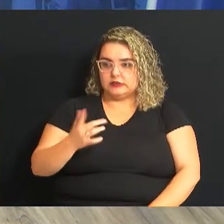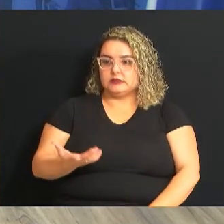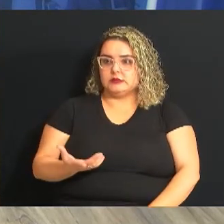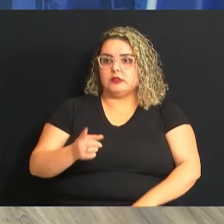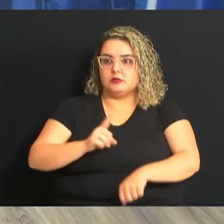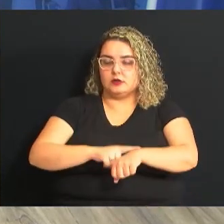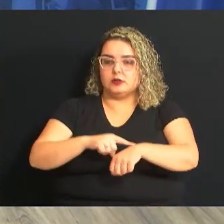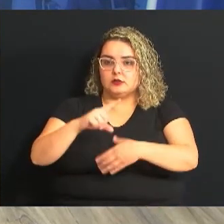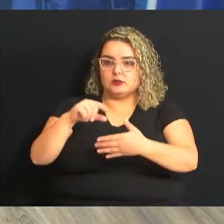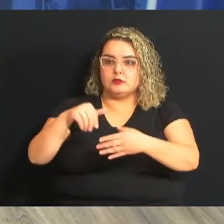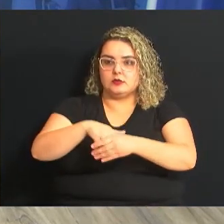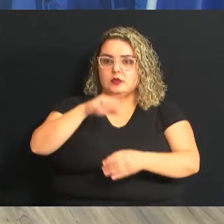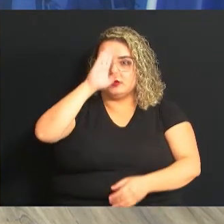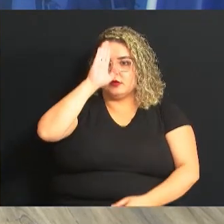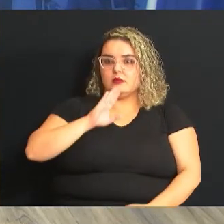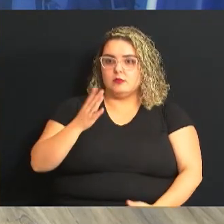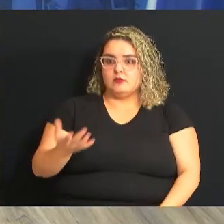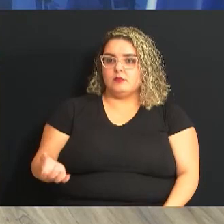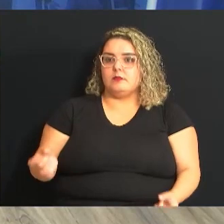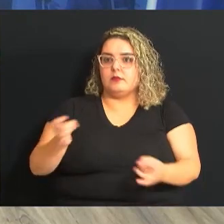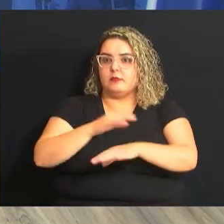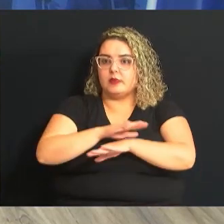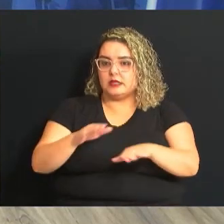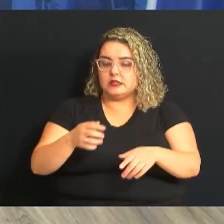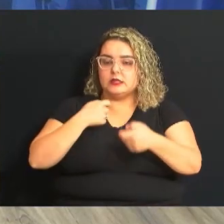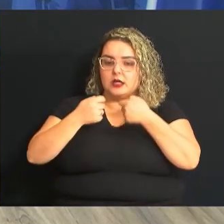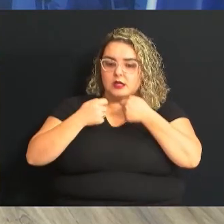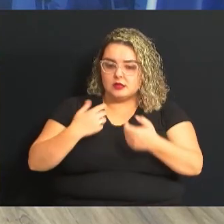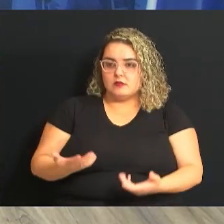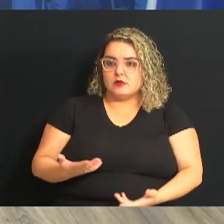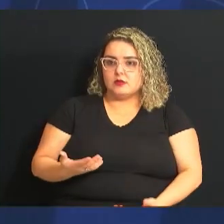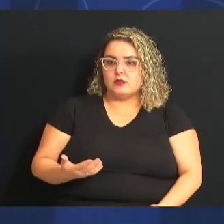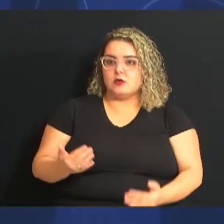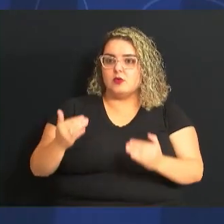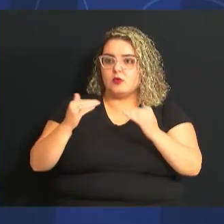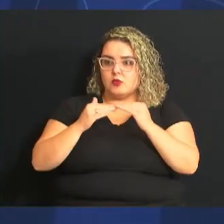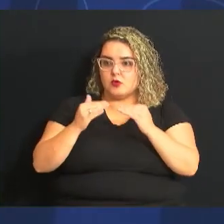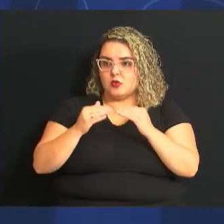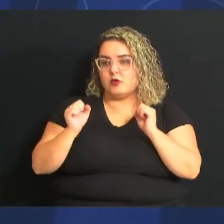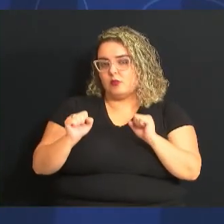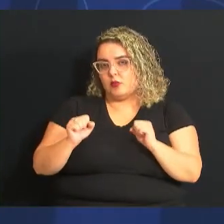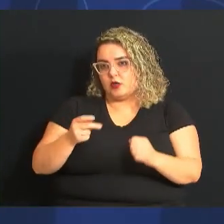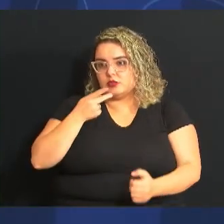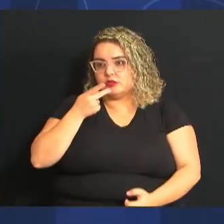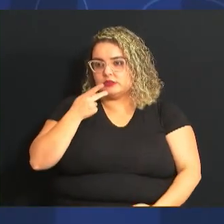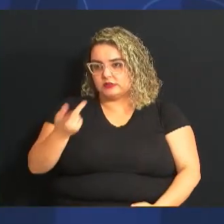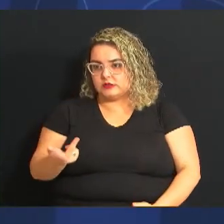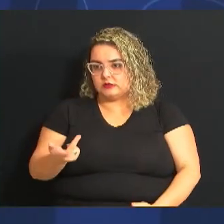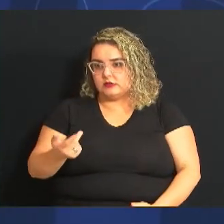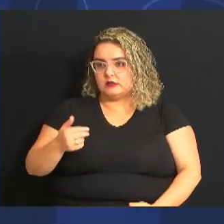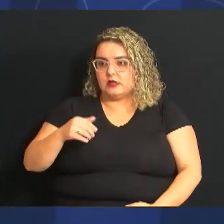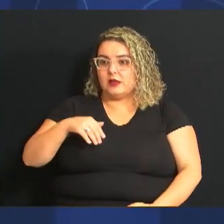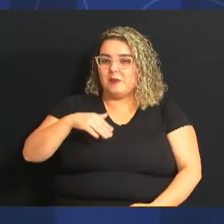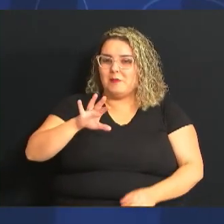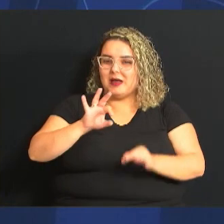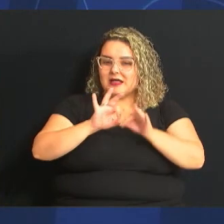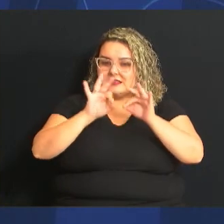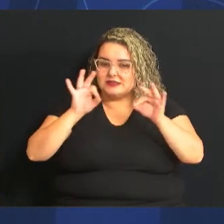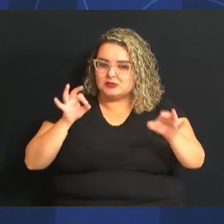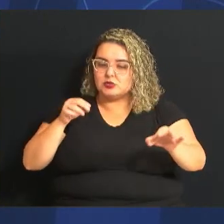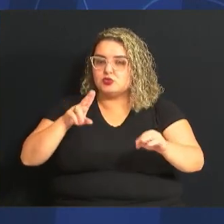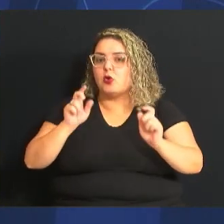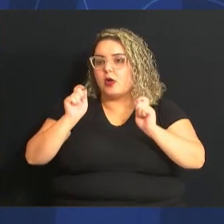pode sofrer e que vai sofrer com falta de energia, com falta de acesso ao calor, né, de maneira generalizada. Então é tudo